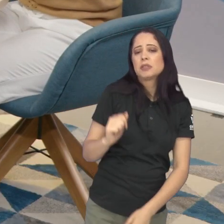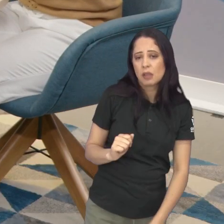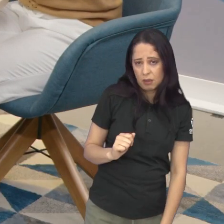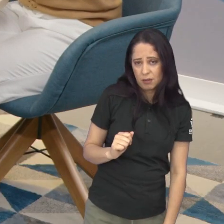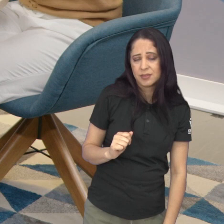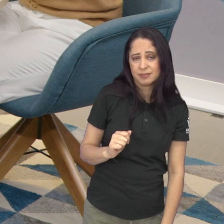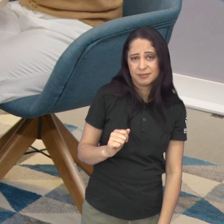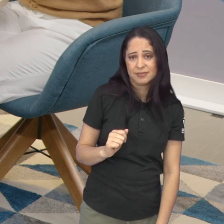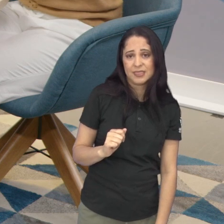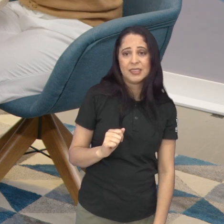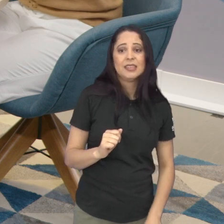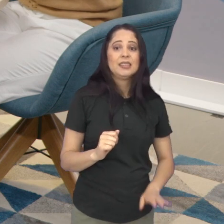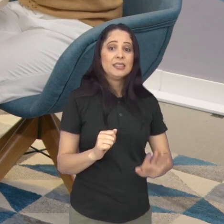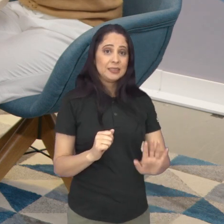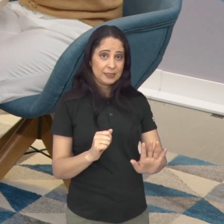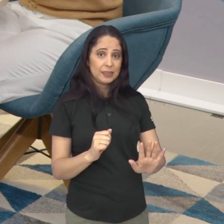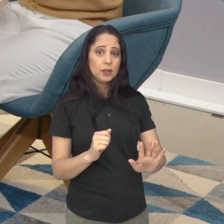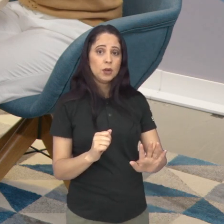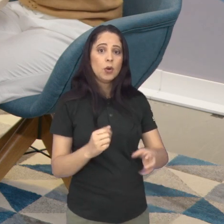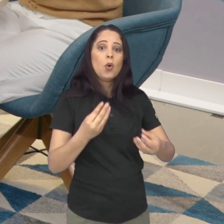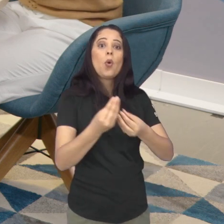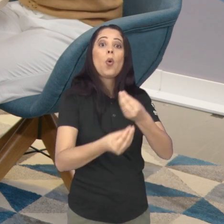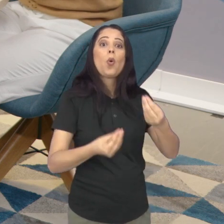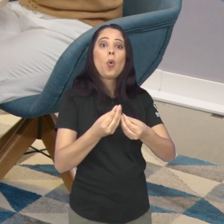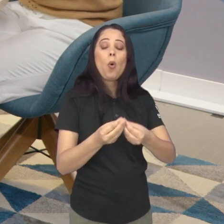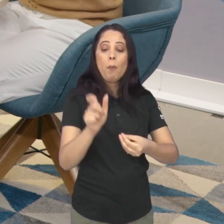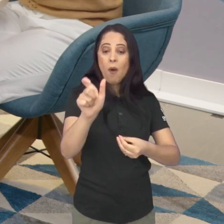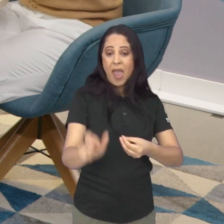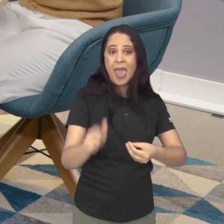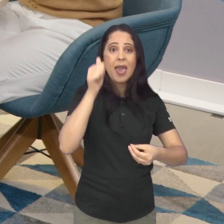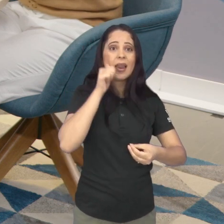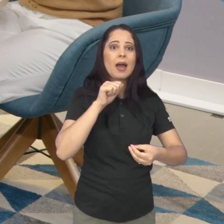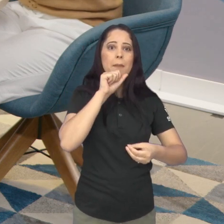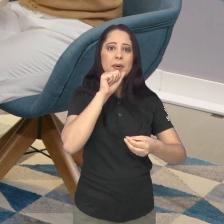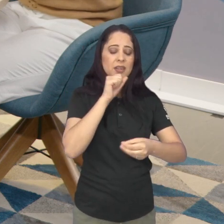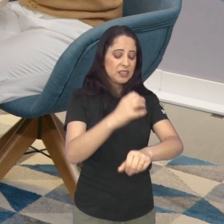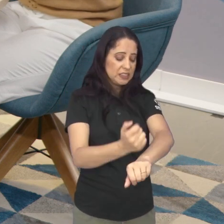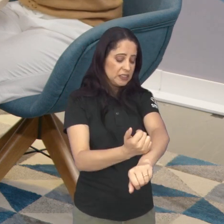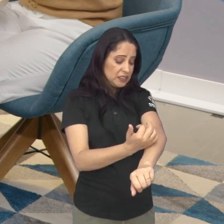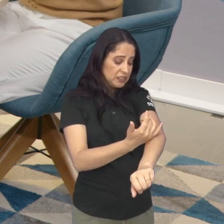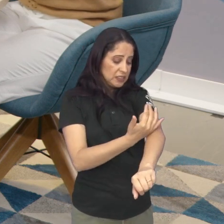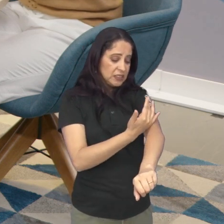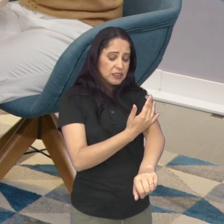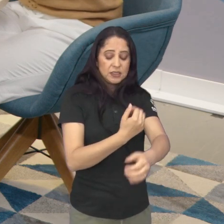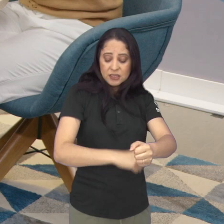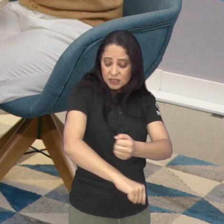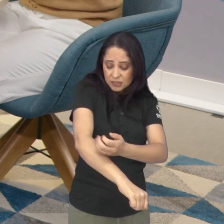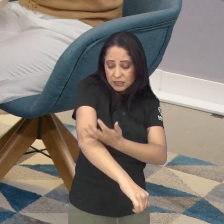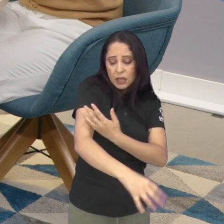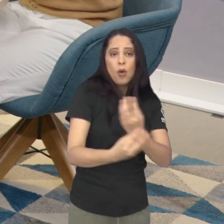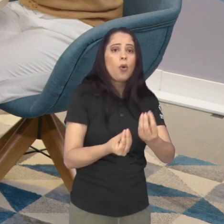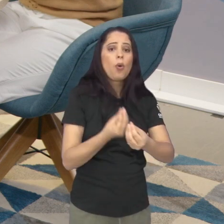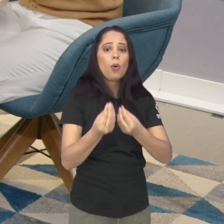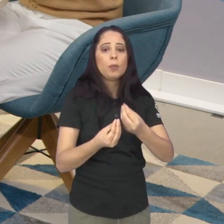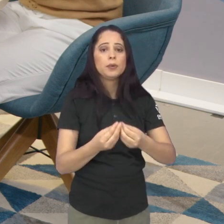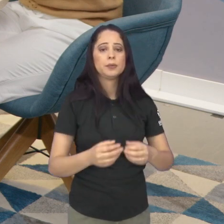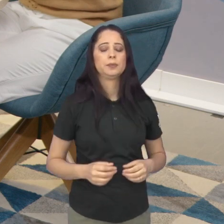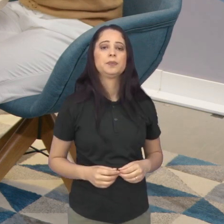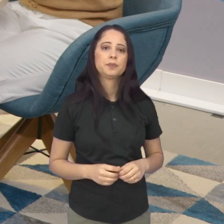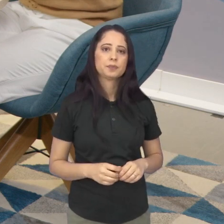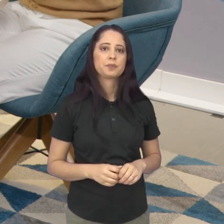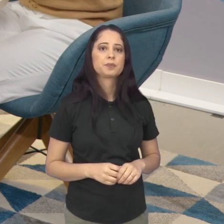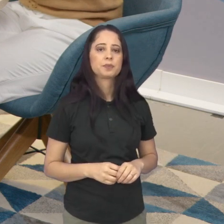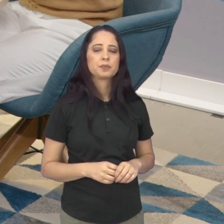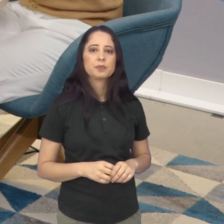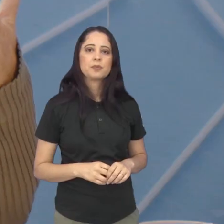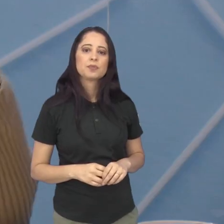olham para essas mães, né? E aí como que fica o emocional, a autoestima, a autoconfiança? Como trabalhar isso? Exatamente, é importante